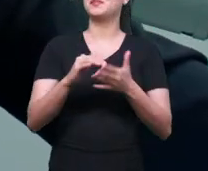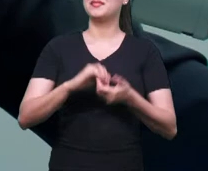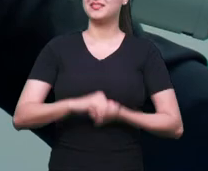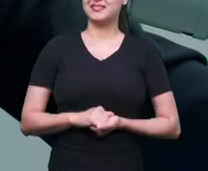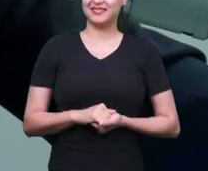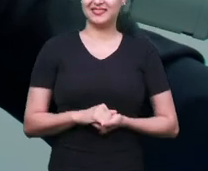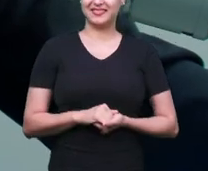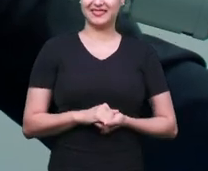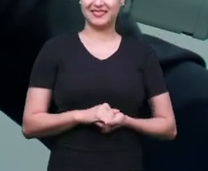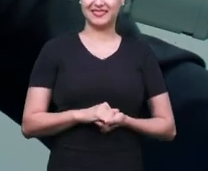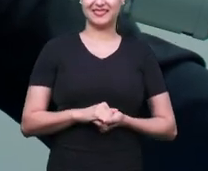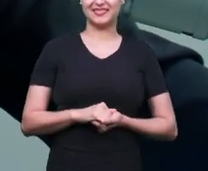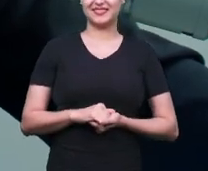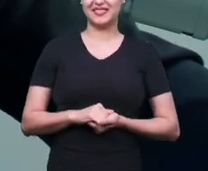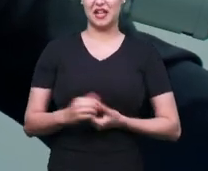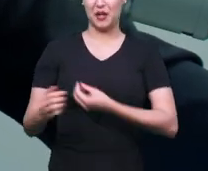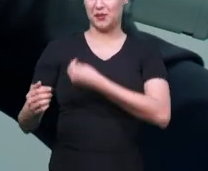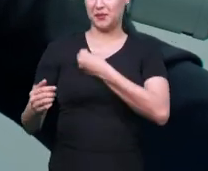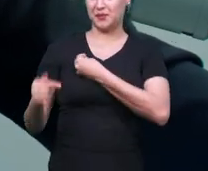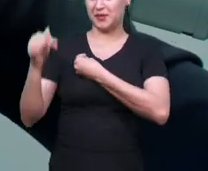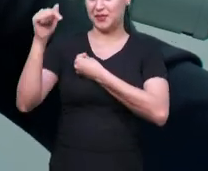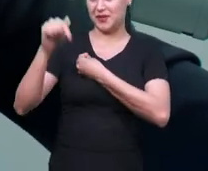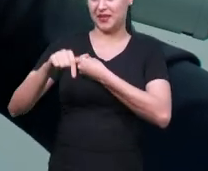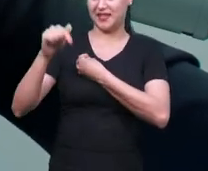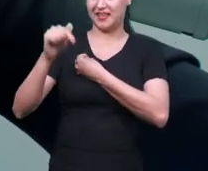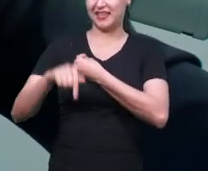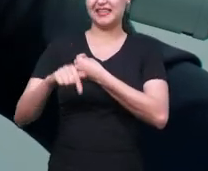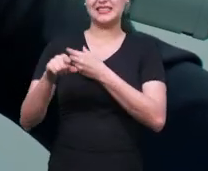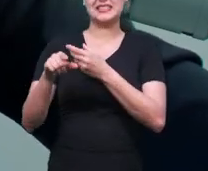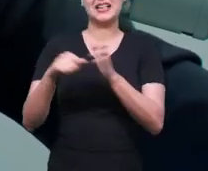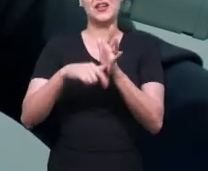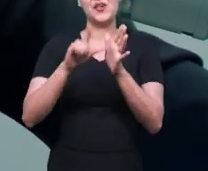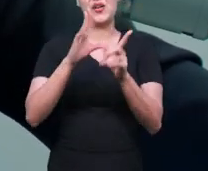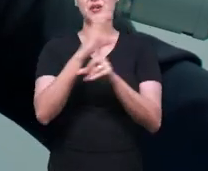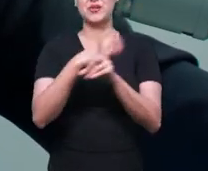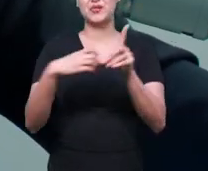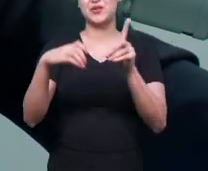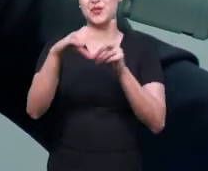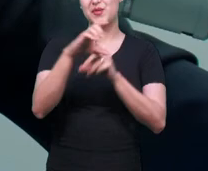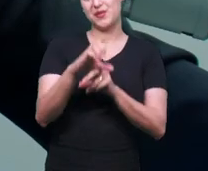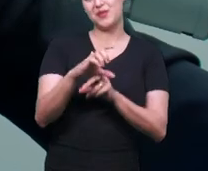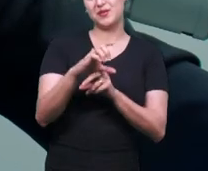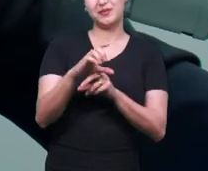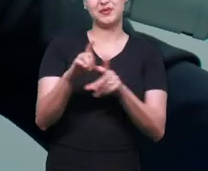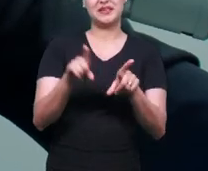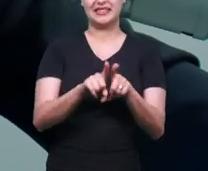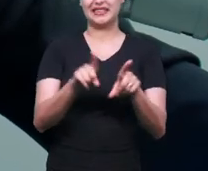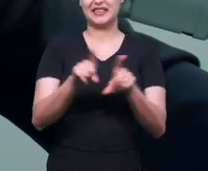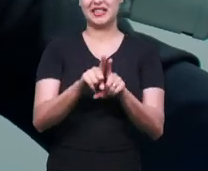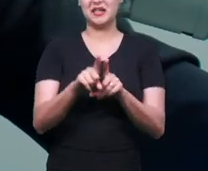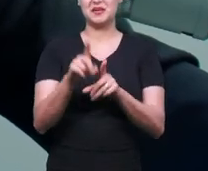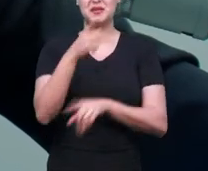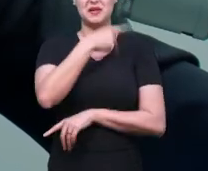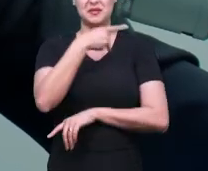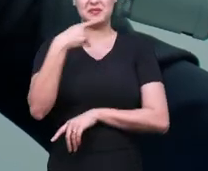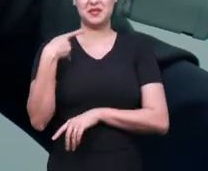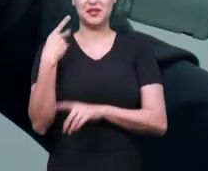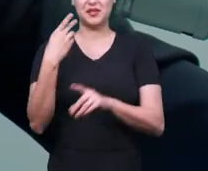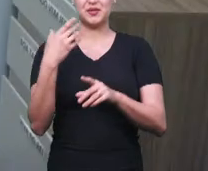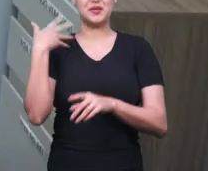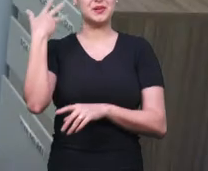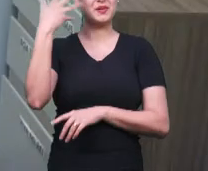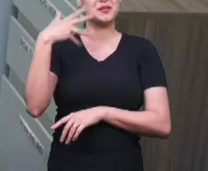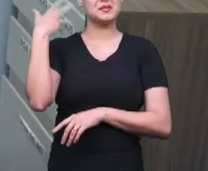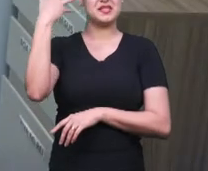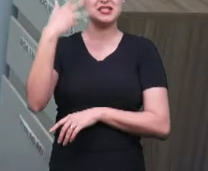ao pastor que está aqui presente no pré-culto e que vai ser o pastor que vai ministrar o culto. Amém.